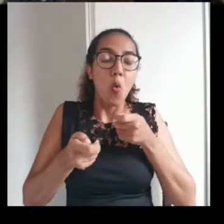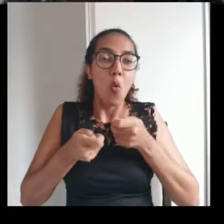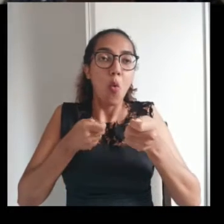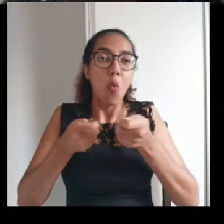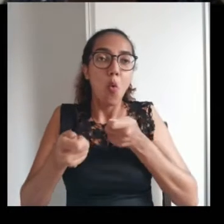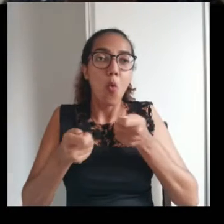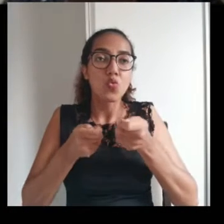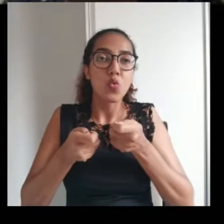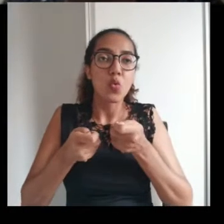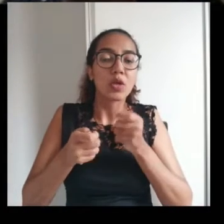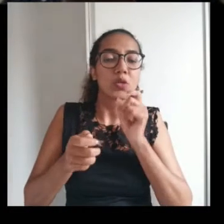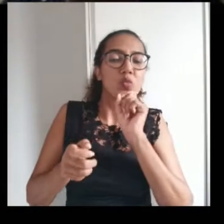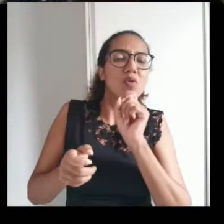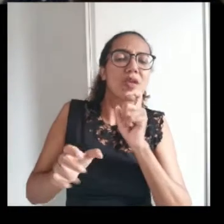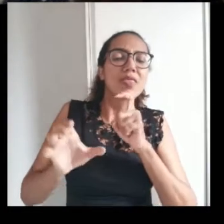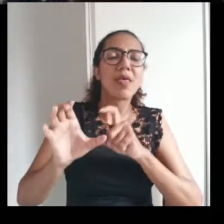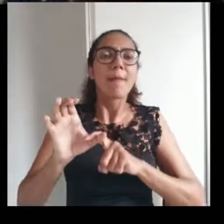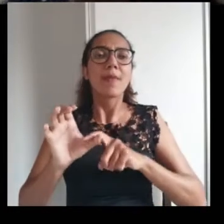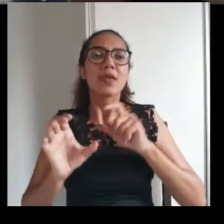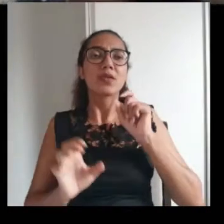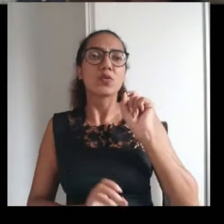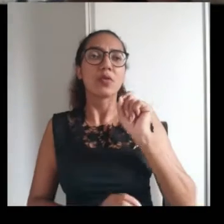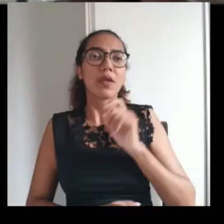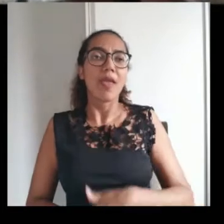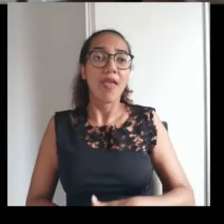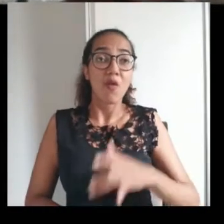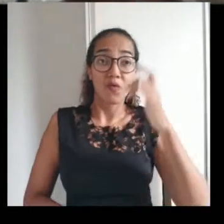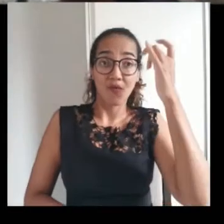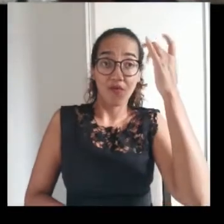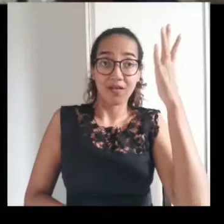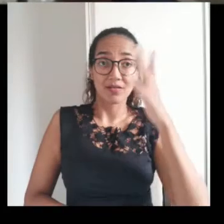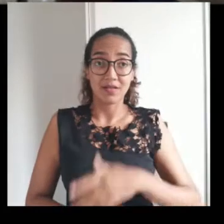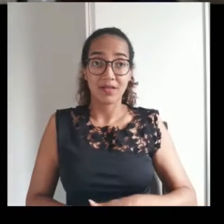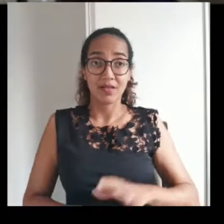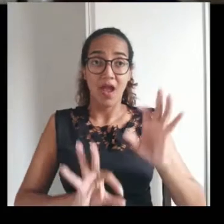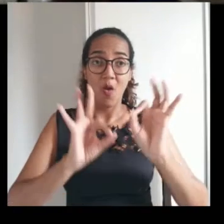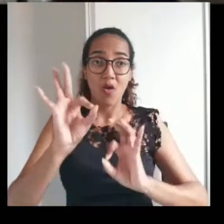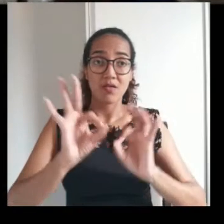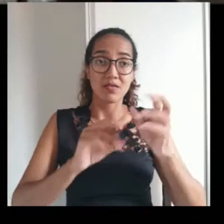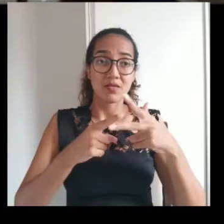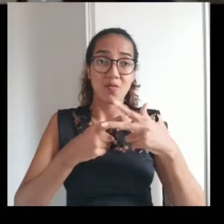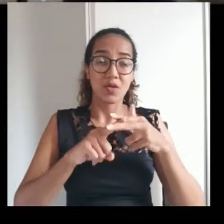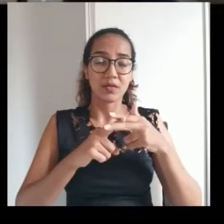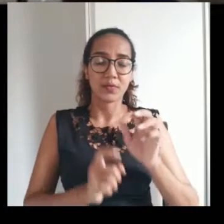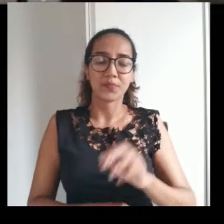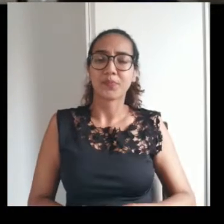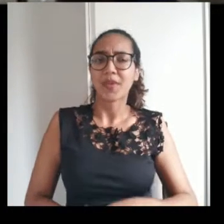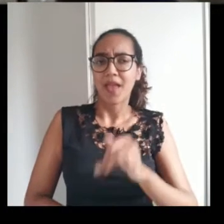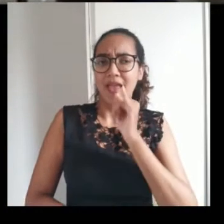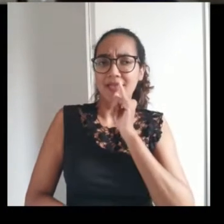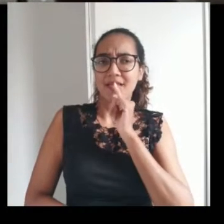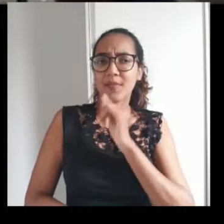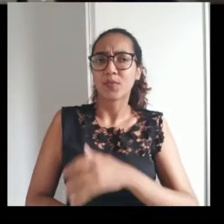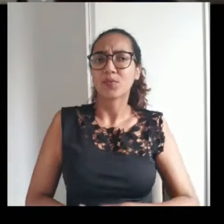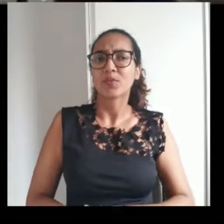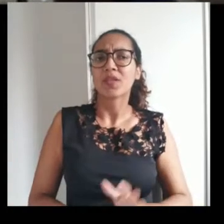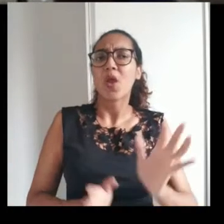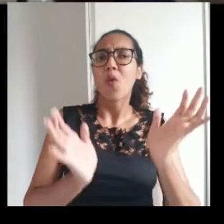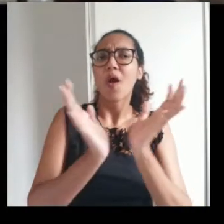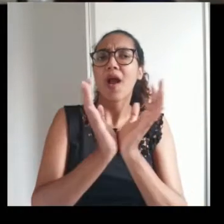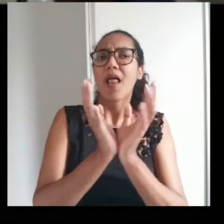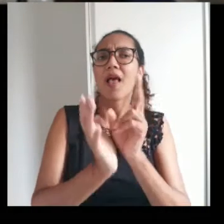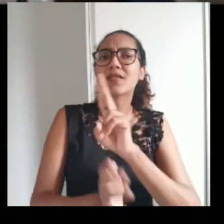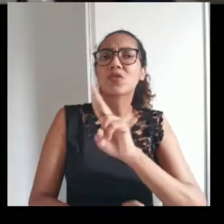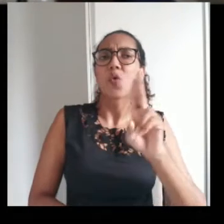com as outras, eu facilito a manutenção. Se eu disser para você, olha, foi uma classe chamada tela ponto alguma coisa, você sabe que está aqui